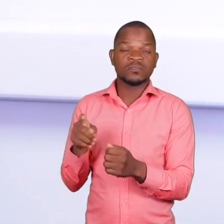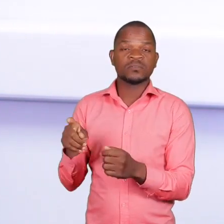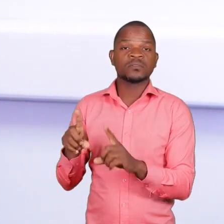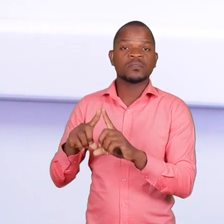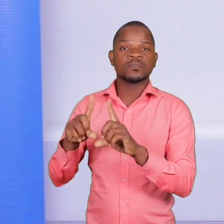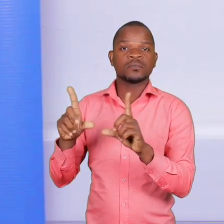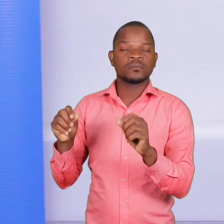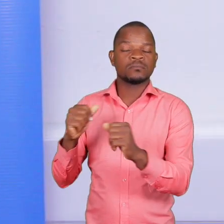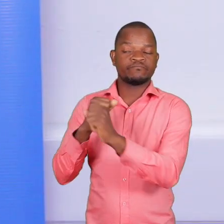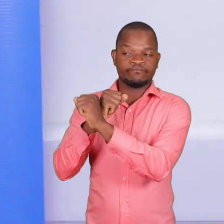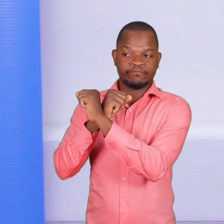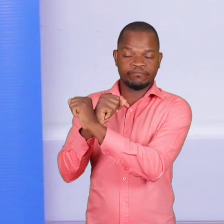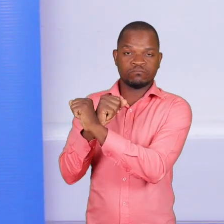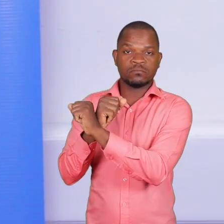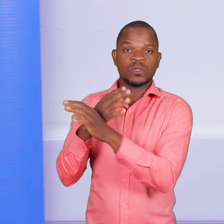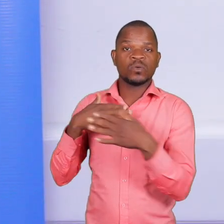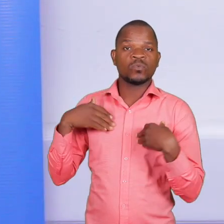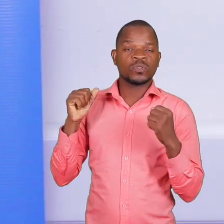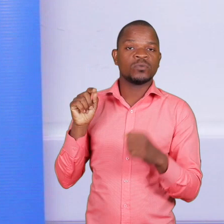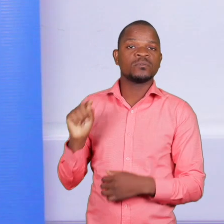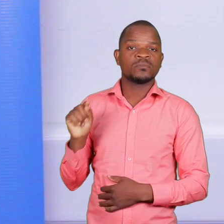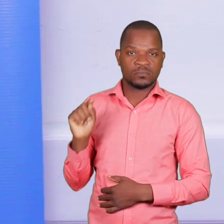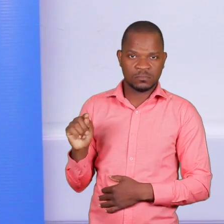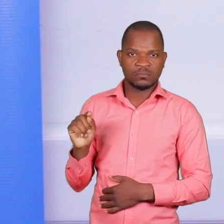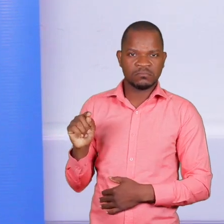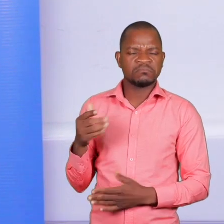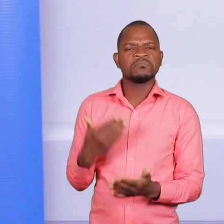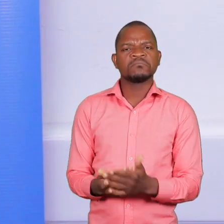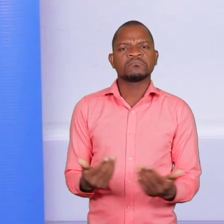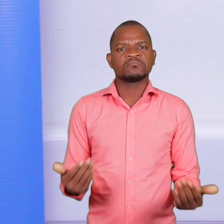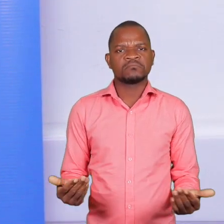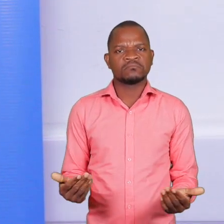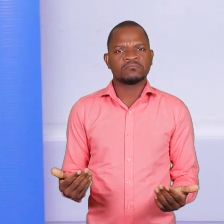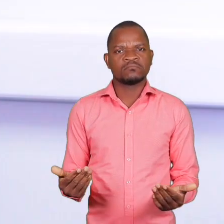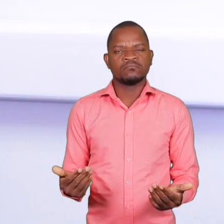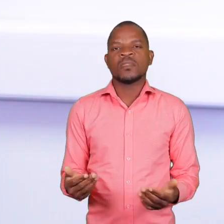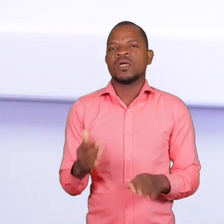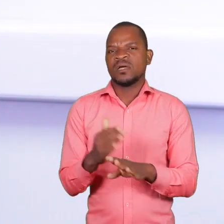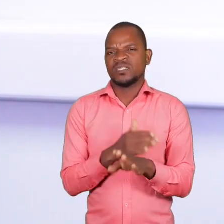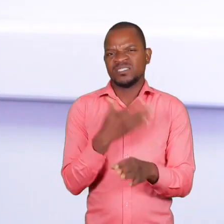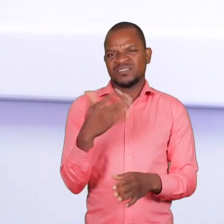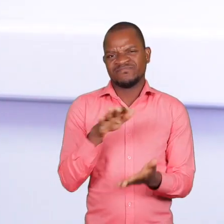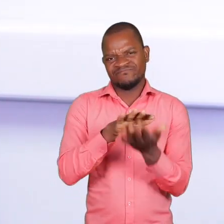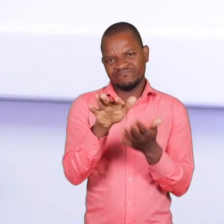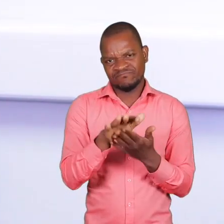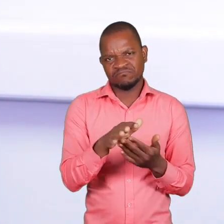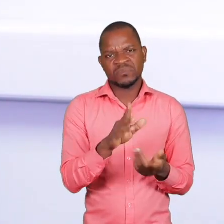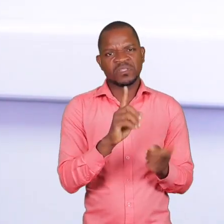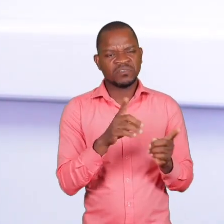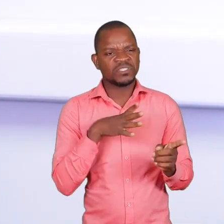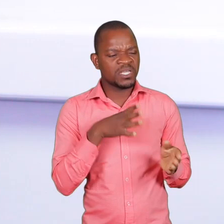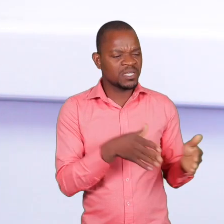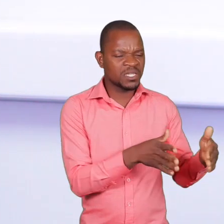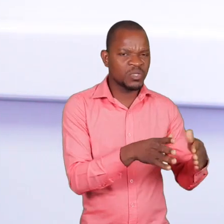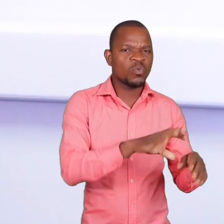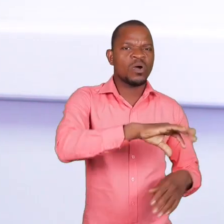pública. Primeiro, vai para as fontes, como eu disse anteriormente, não protegida, e se alguém beber essa